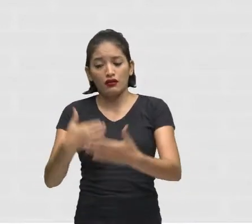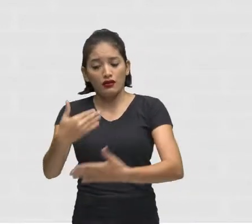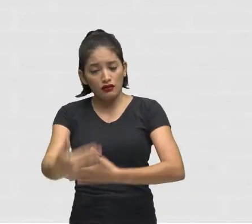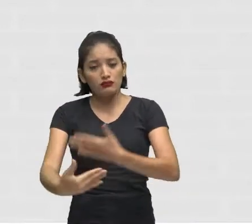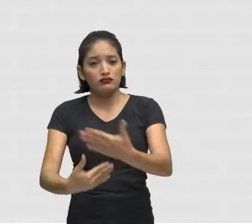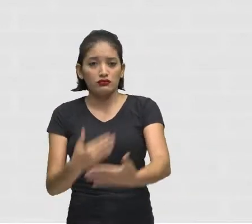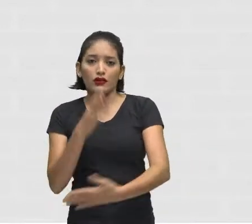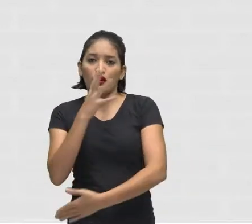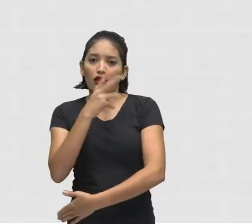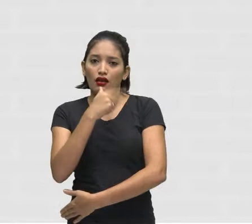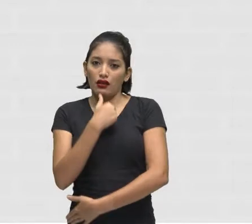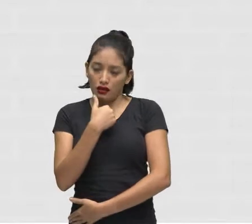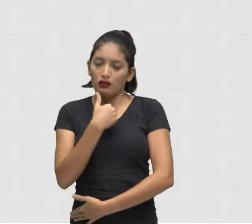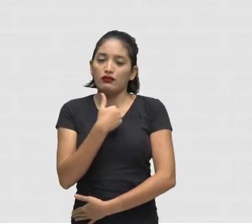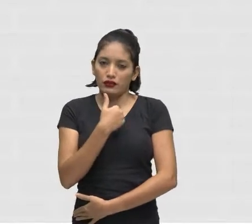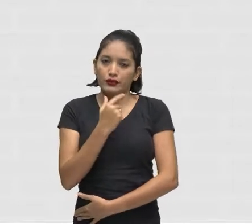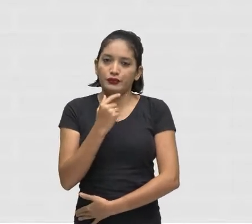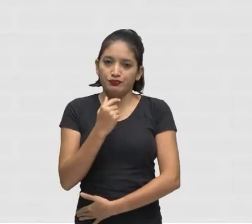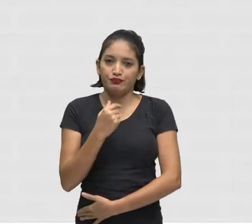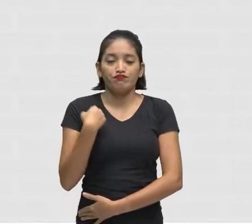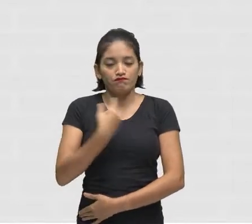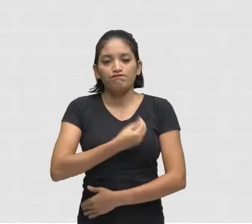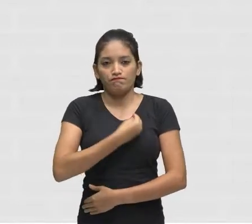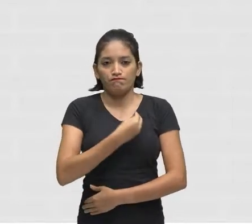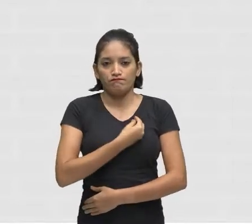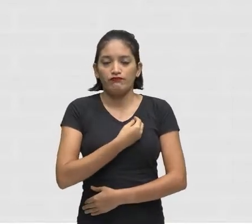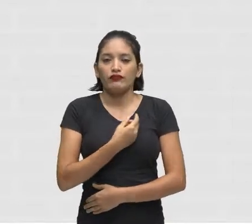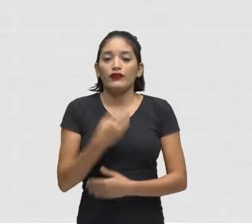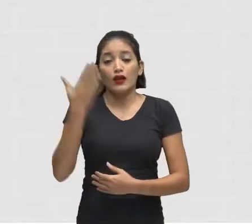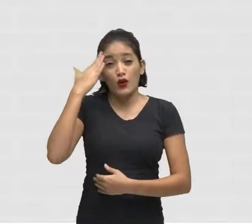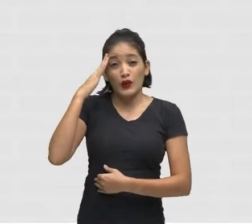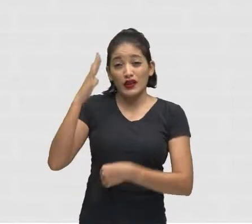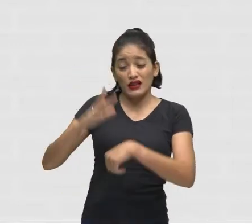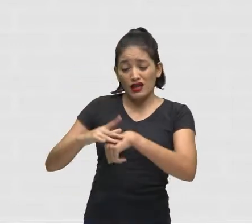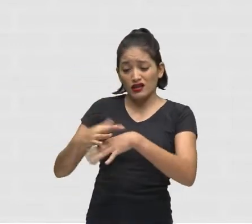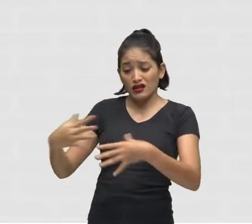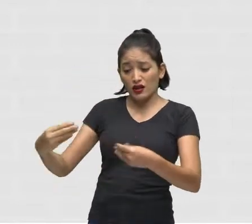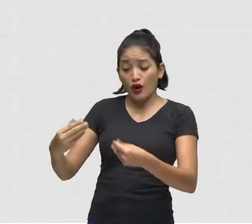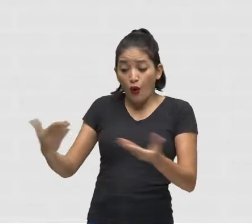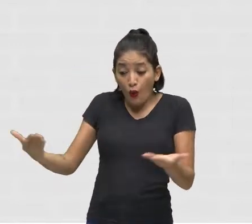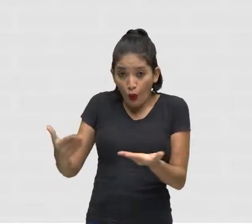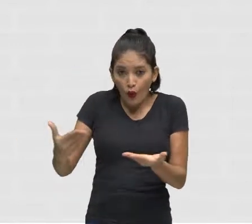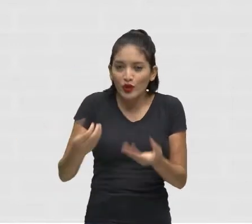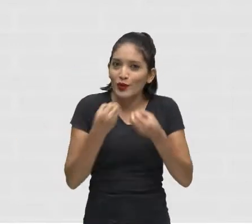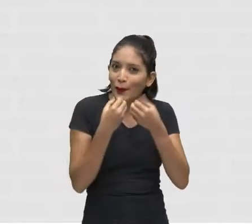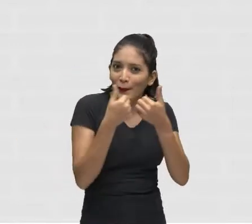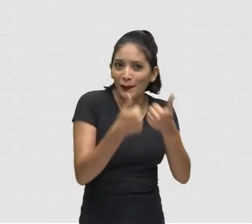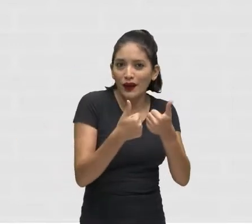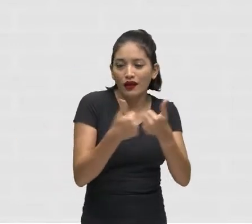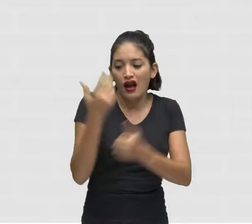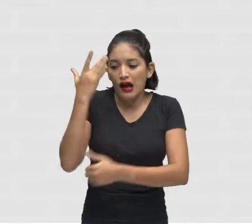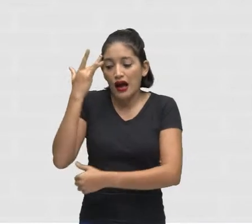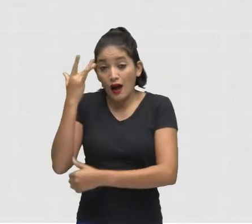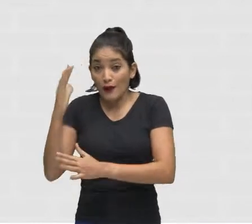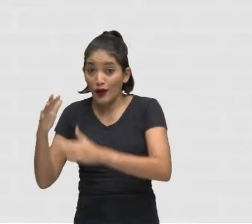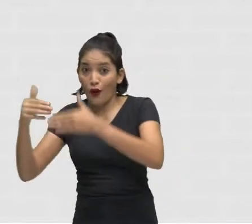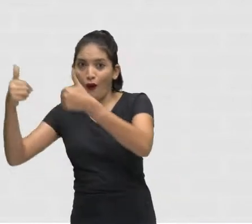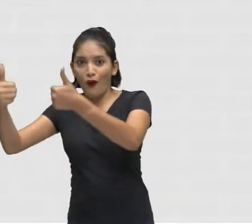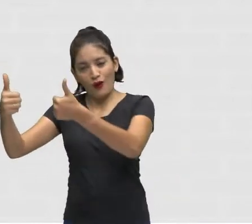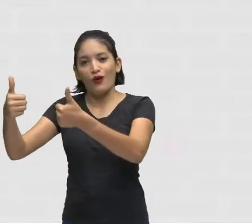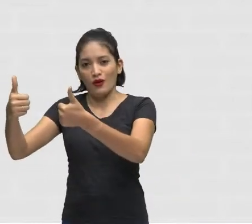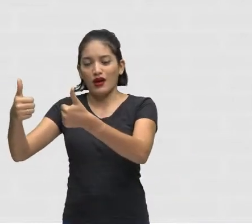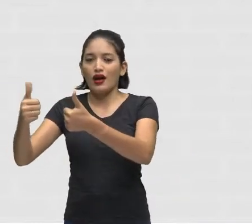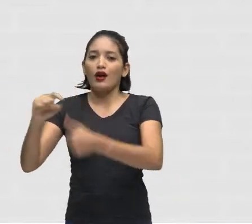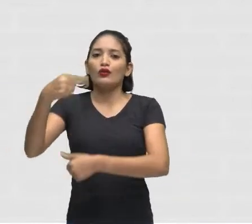concomitantes nessa linha do viver. Então a gente entende a cura como um processo que hoje eu estou bem, amanhã eu estou melhor, no outro dia eu